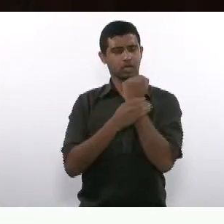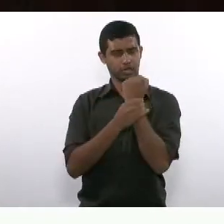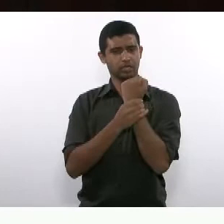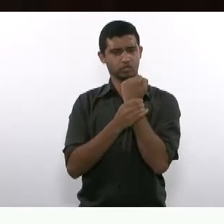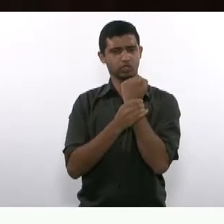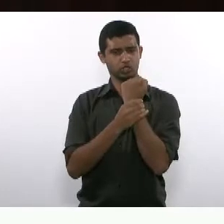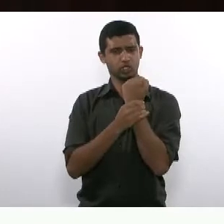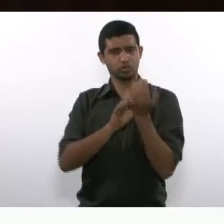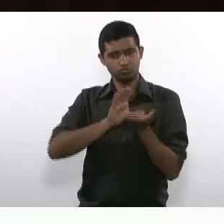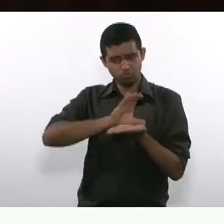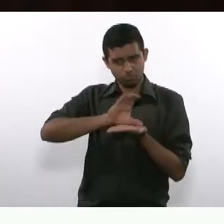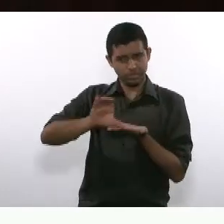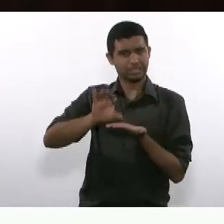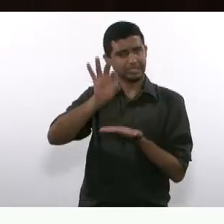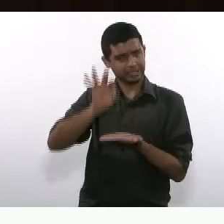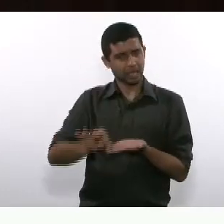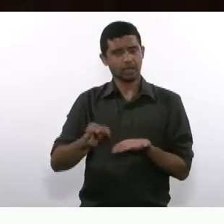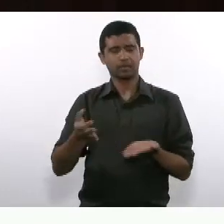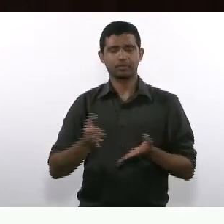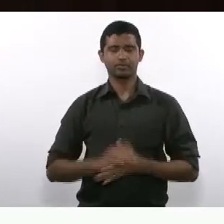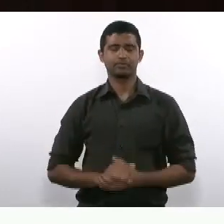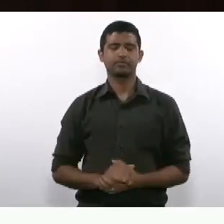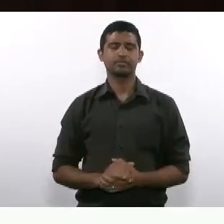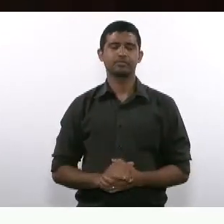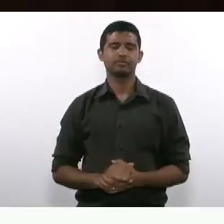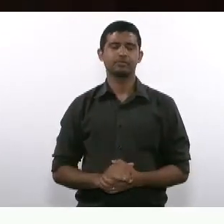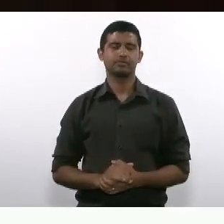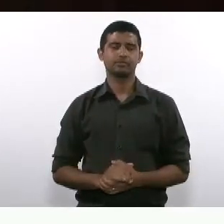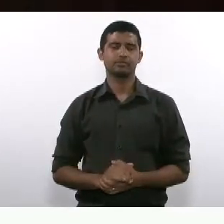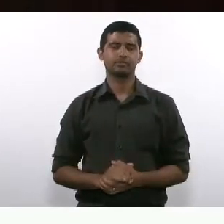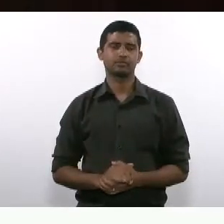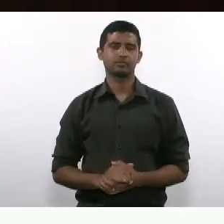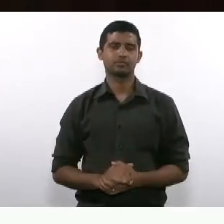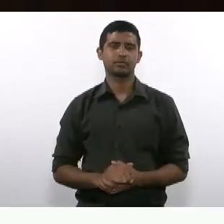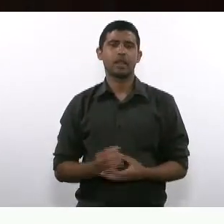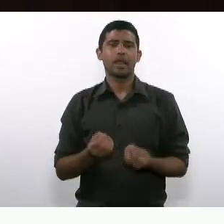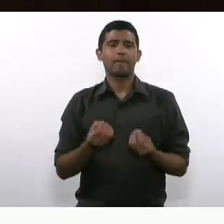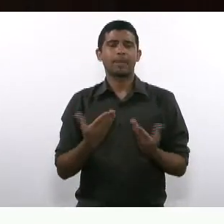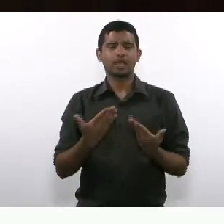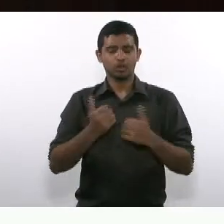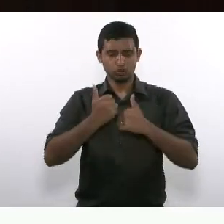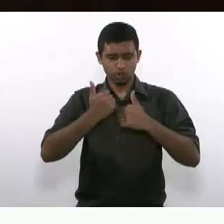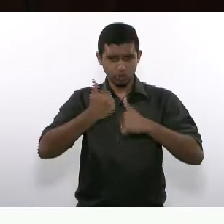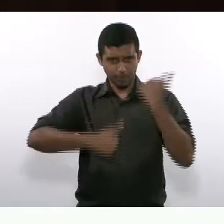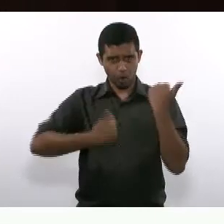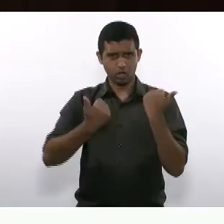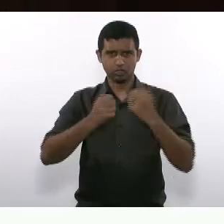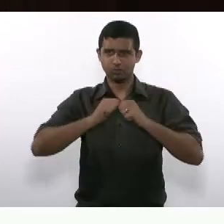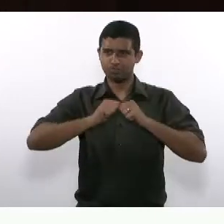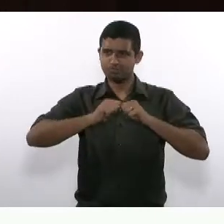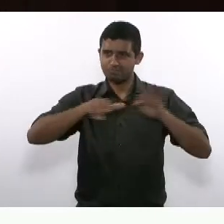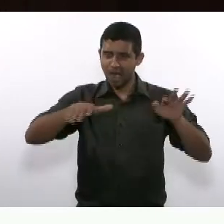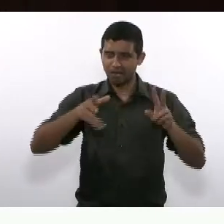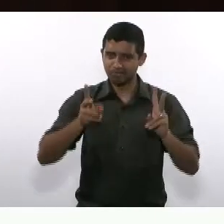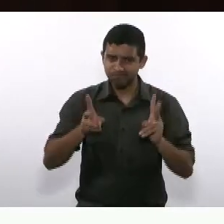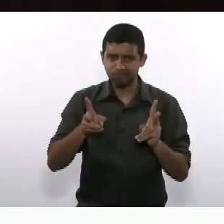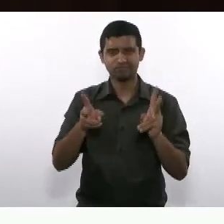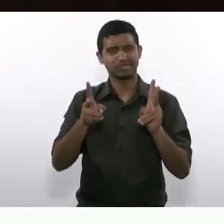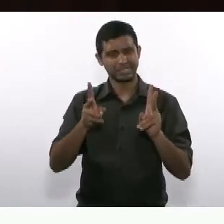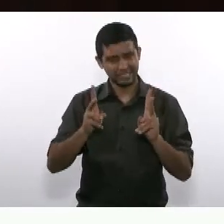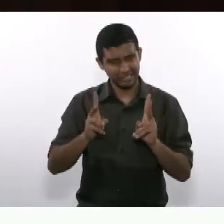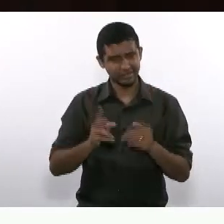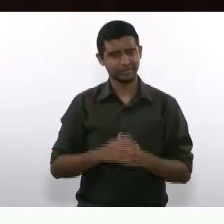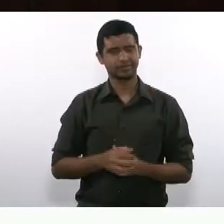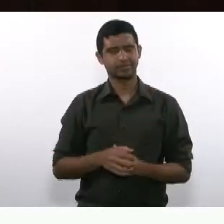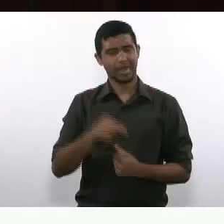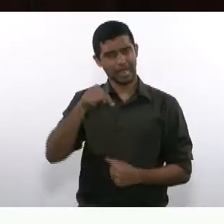aporte necessário para que a gente dissemine o esporte, a prática esportiva, a iniciação esportiva